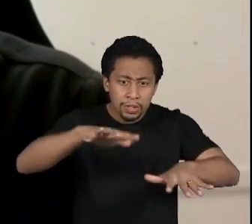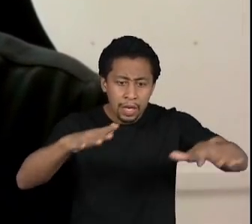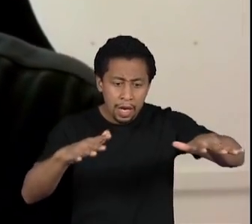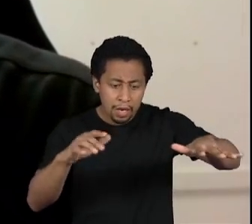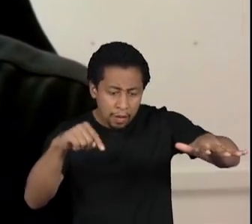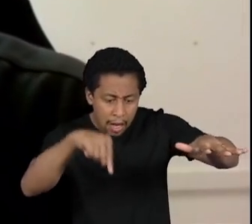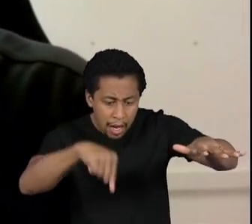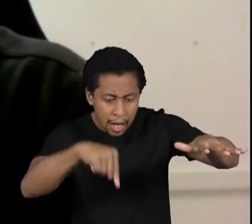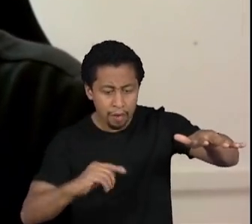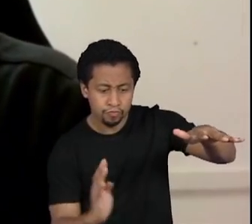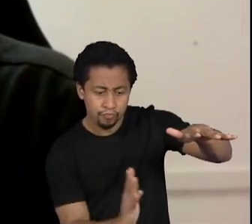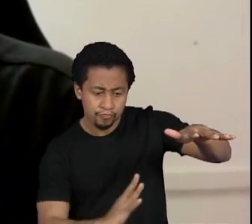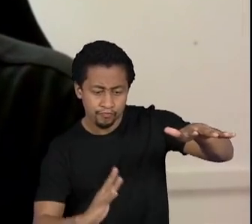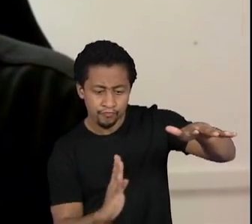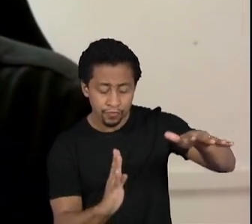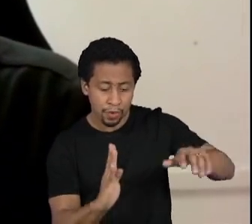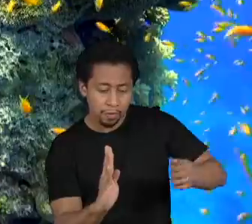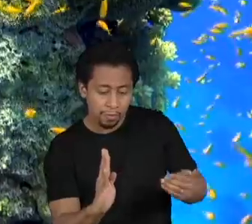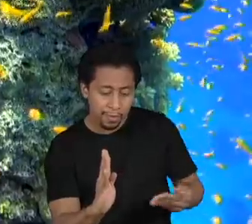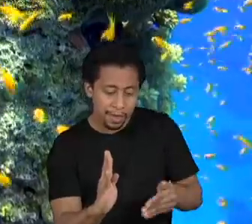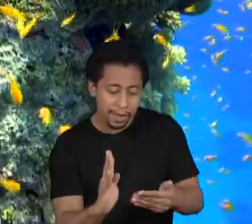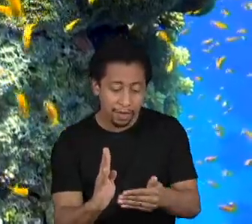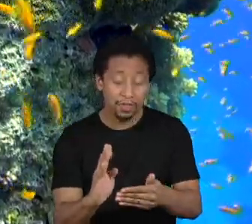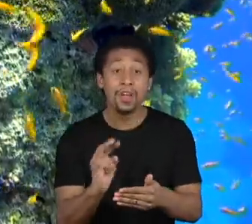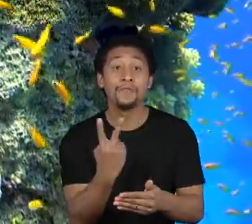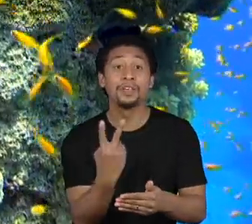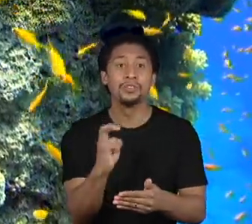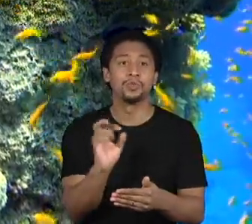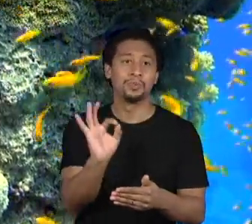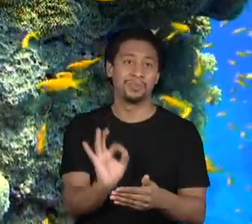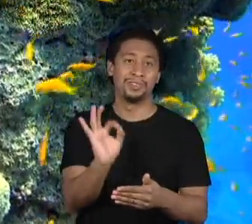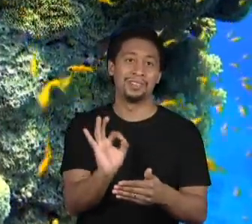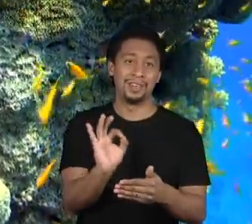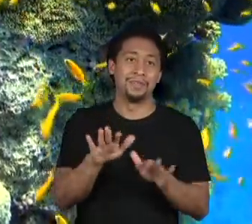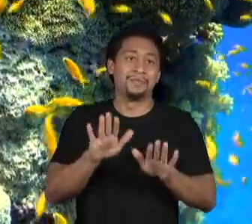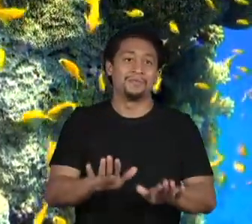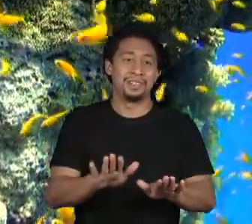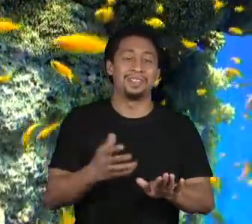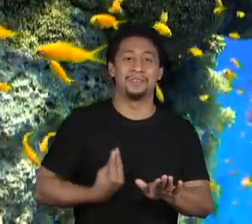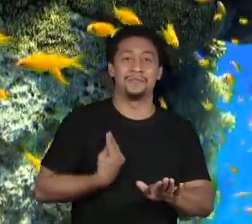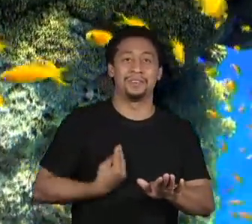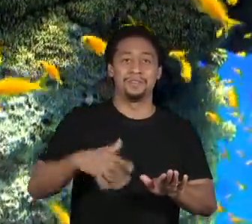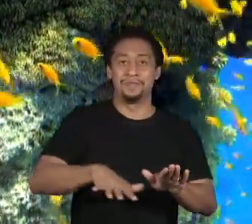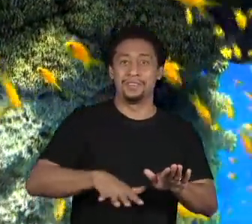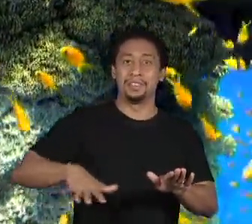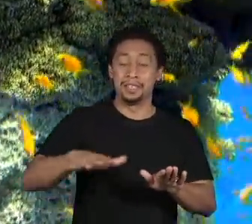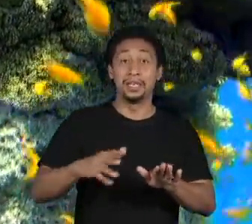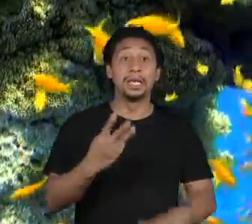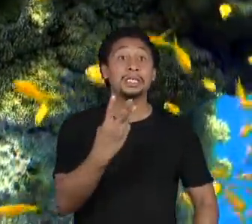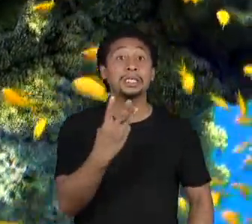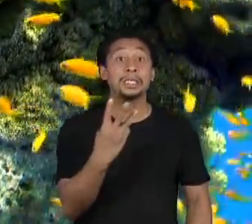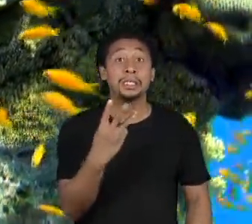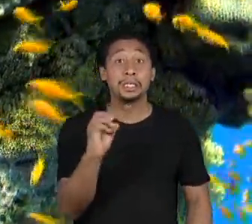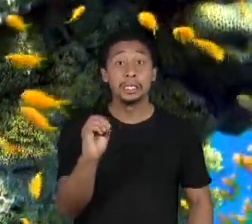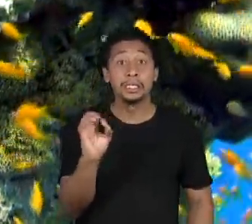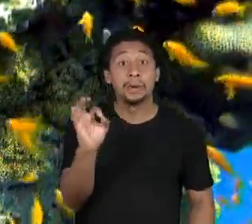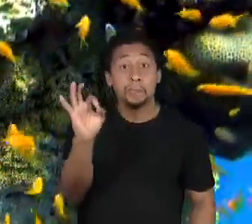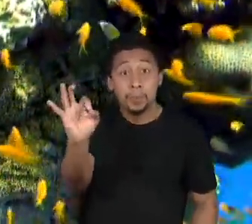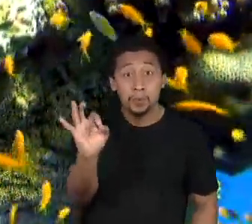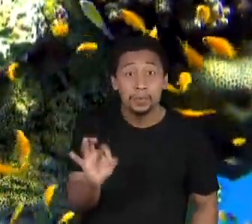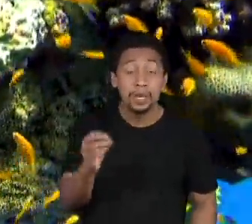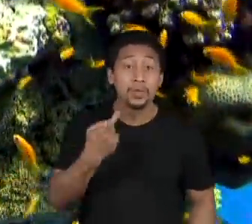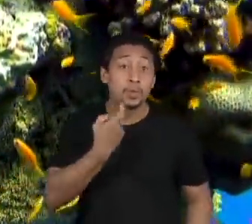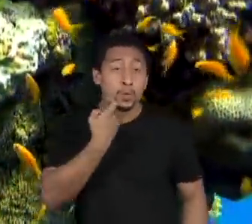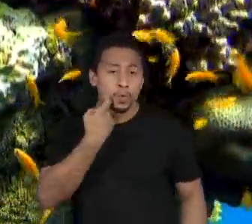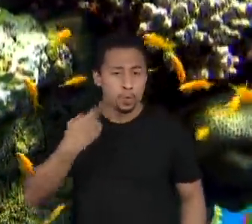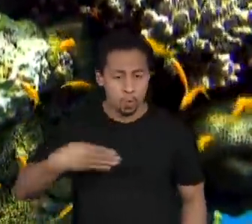aí hospedada nos recifes de coral. 30% da diversidade de peixes é recife dependente.